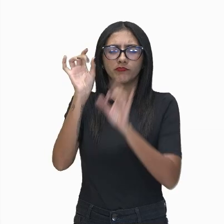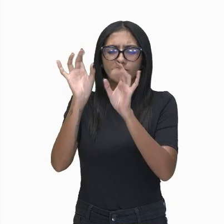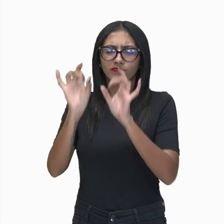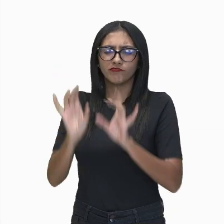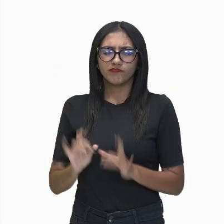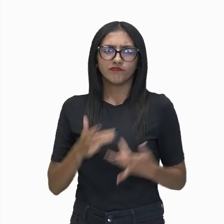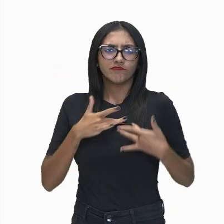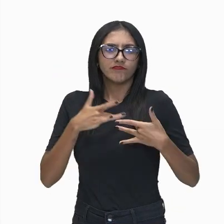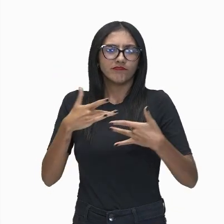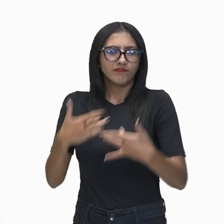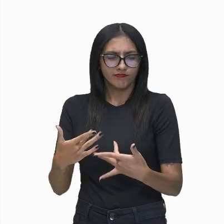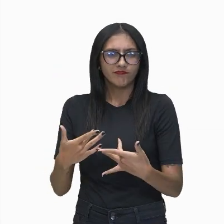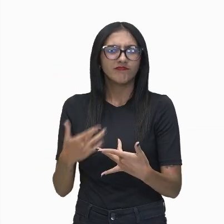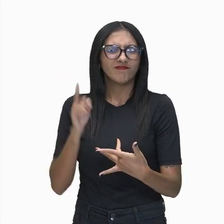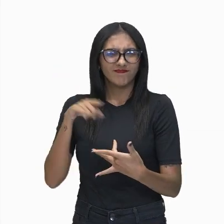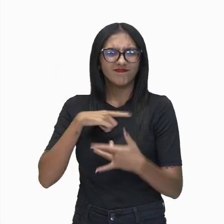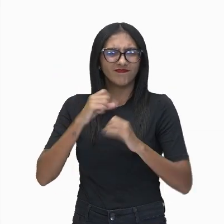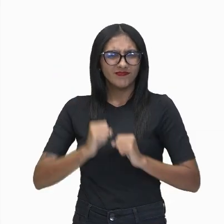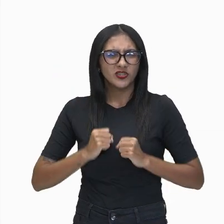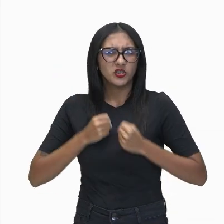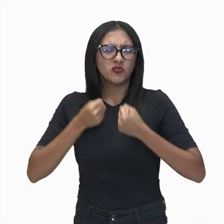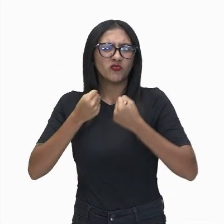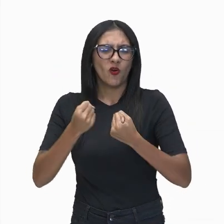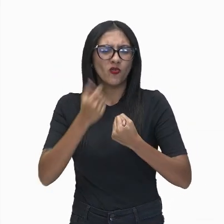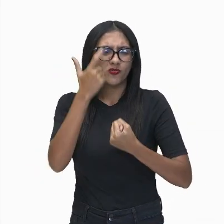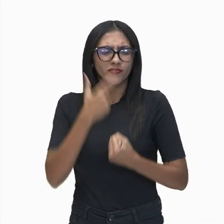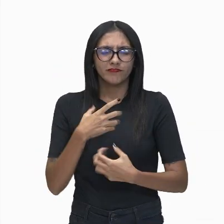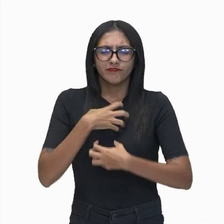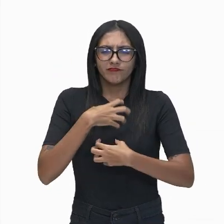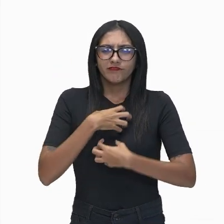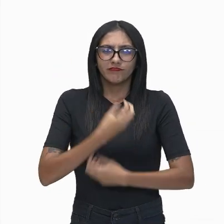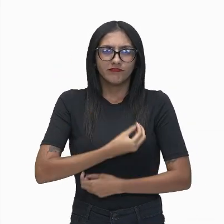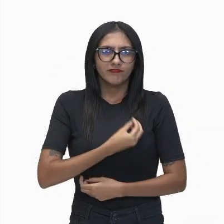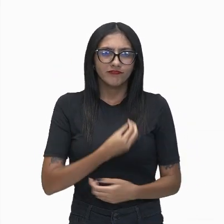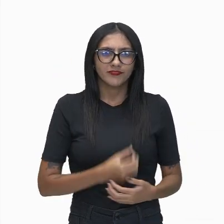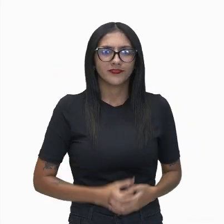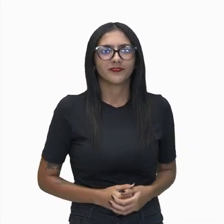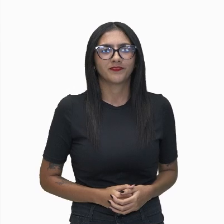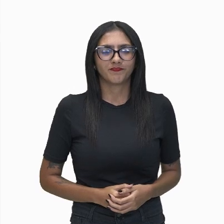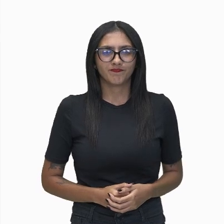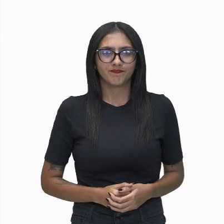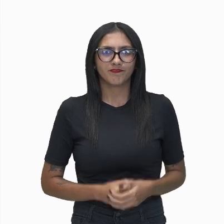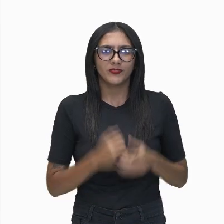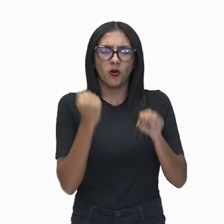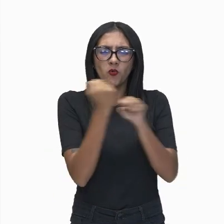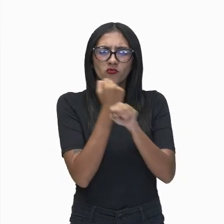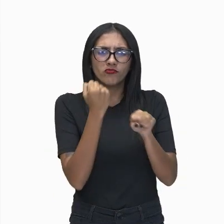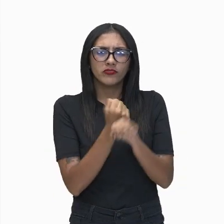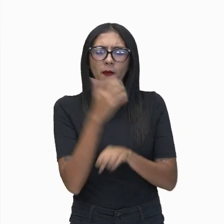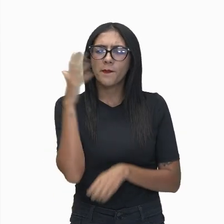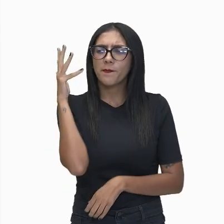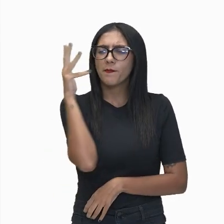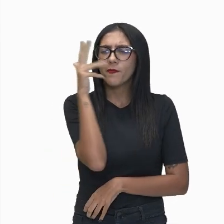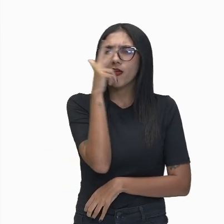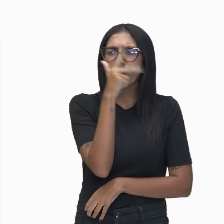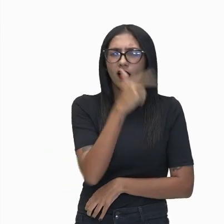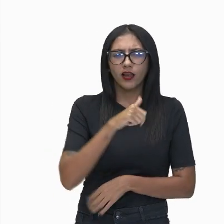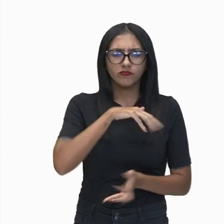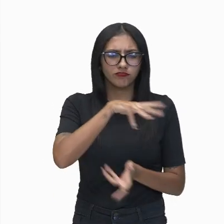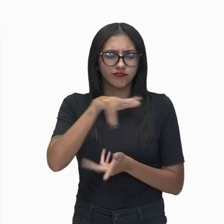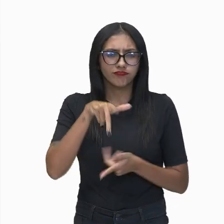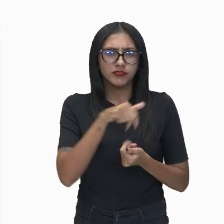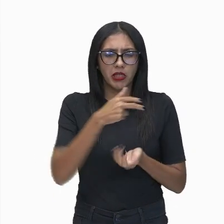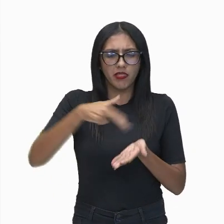paixão. Sou guerreiros, sou Mura em meu coração. Arquitetura de beleza universal, dançando ciranda na